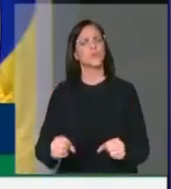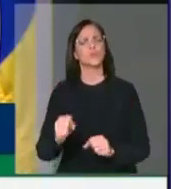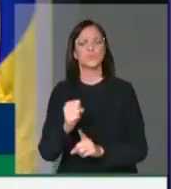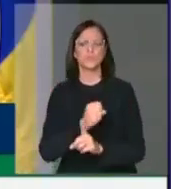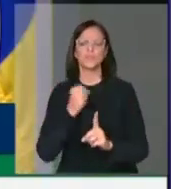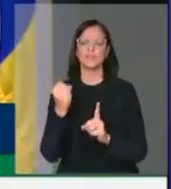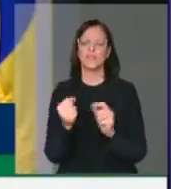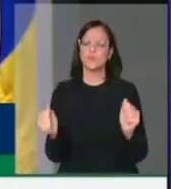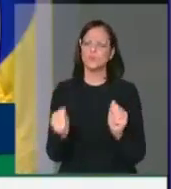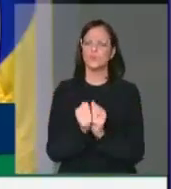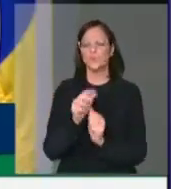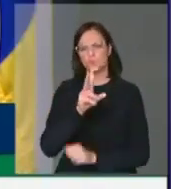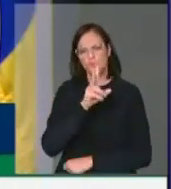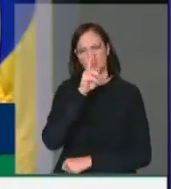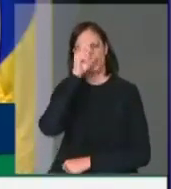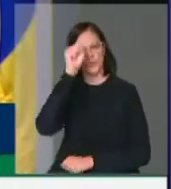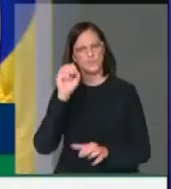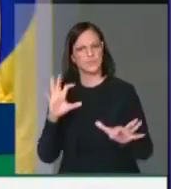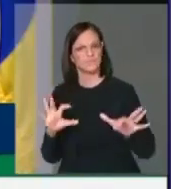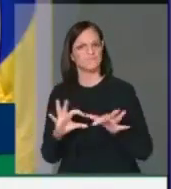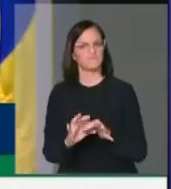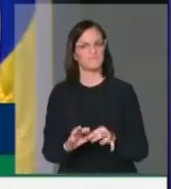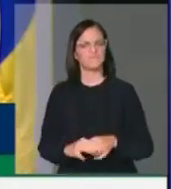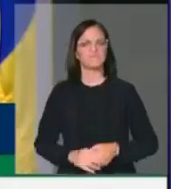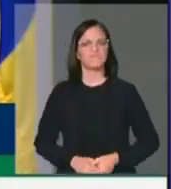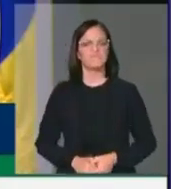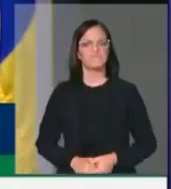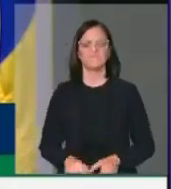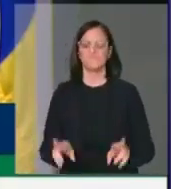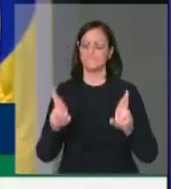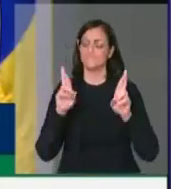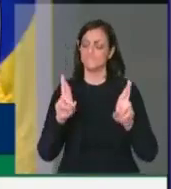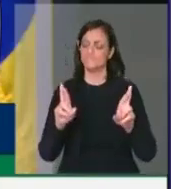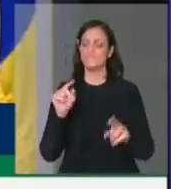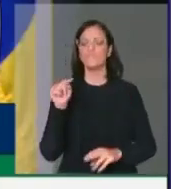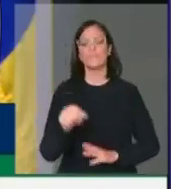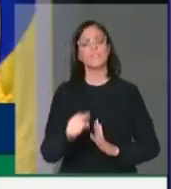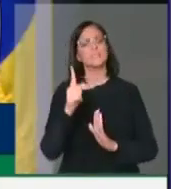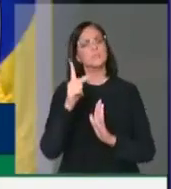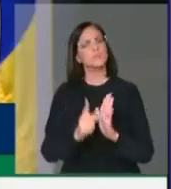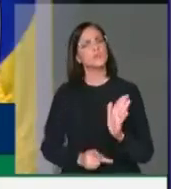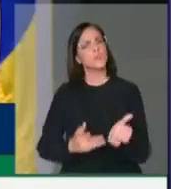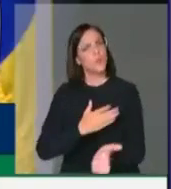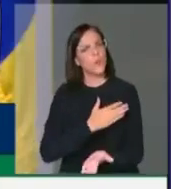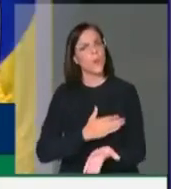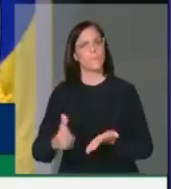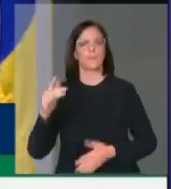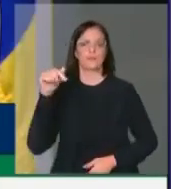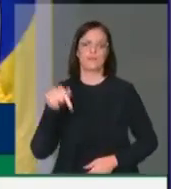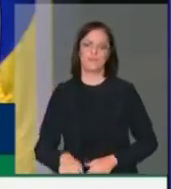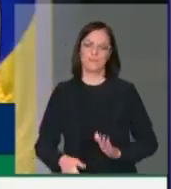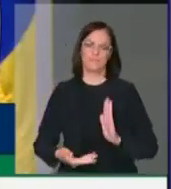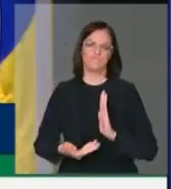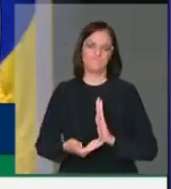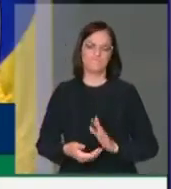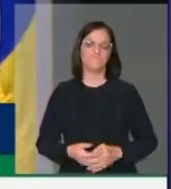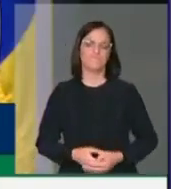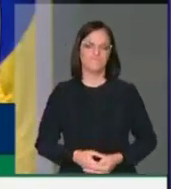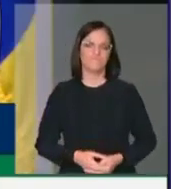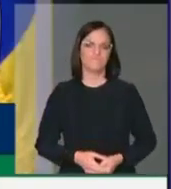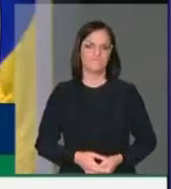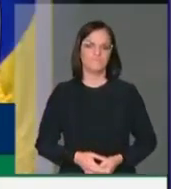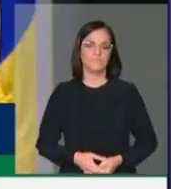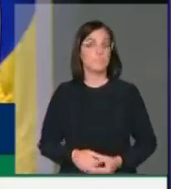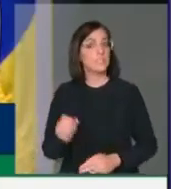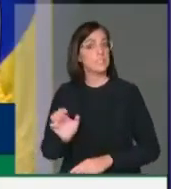nessa força-tarefa. Espero que esse projeto seja o pontapé inicial aqui no Legislativo e que os